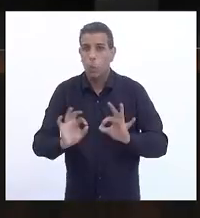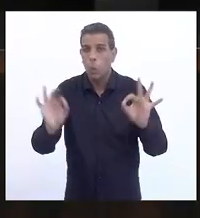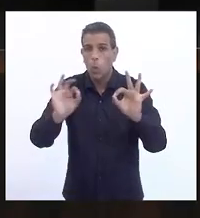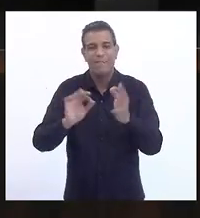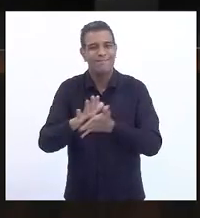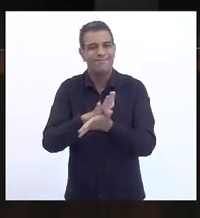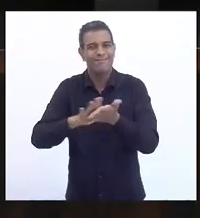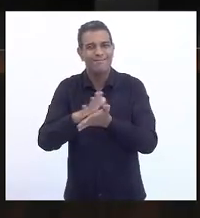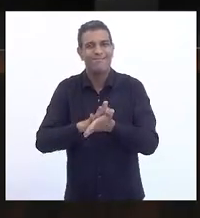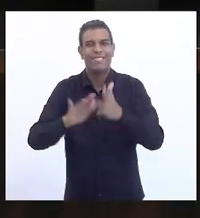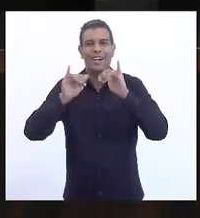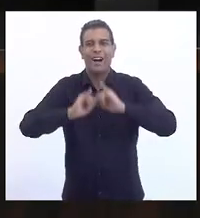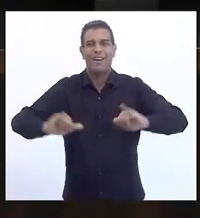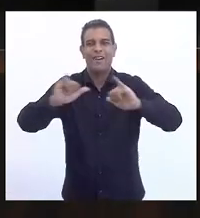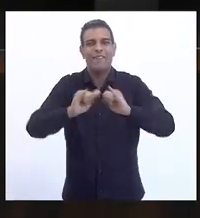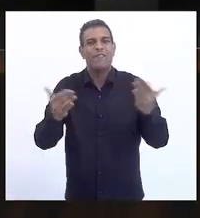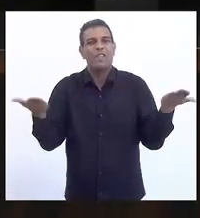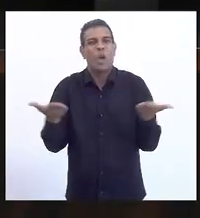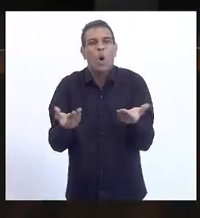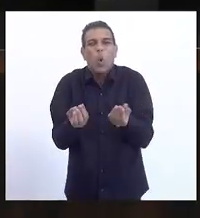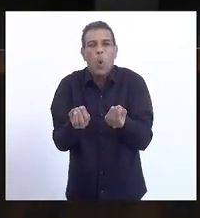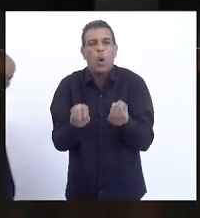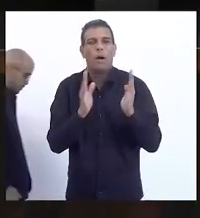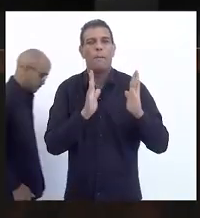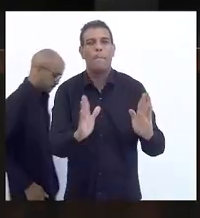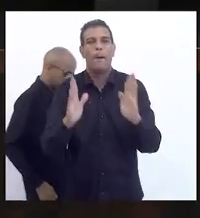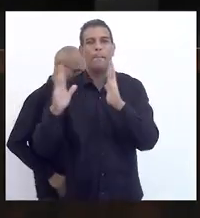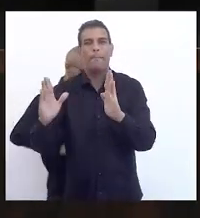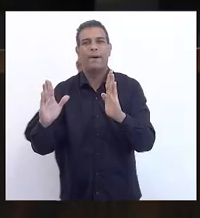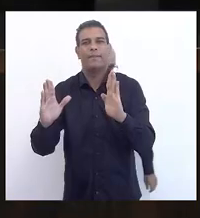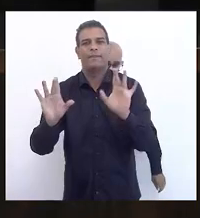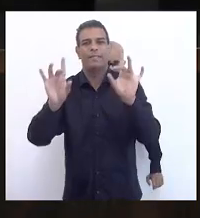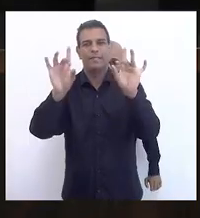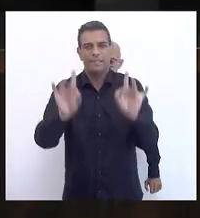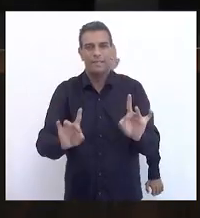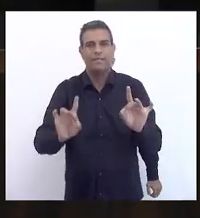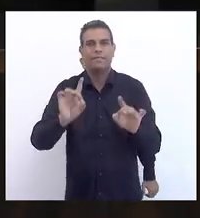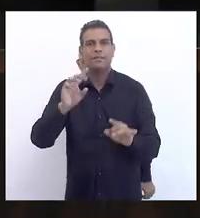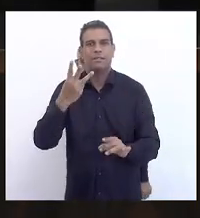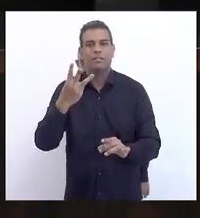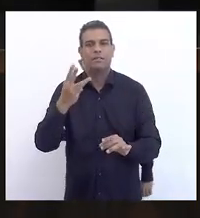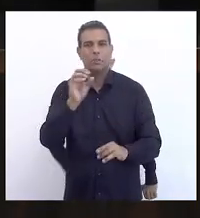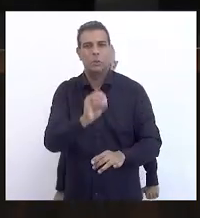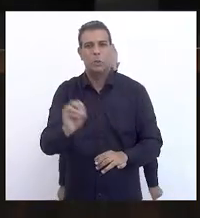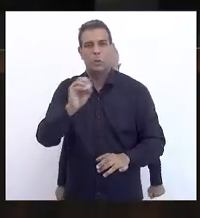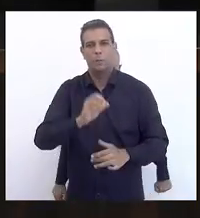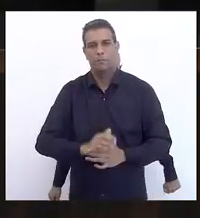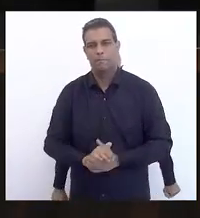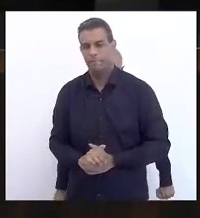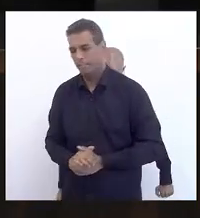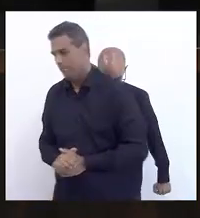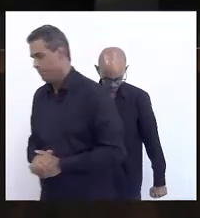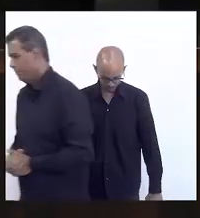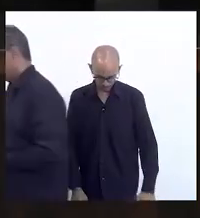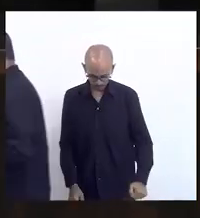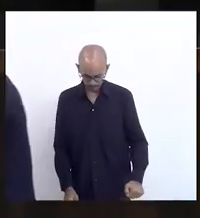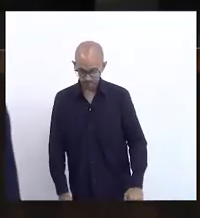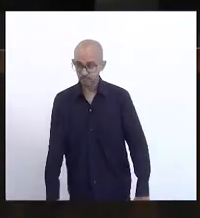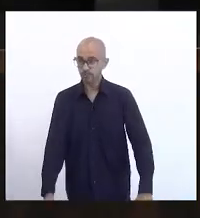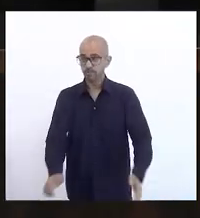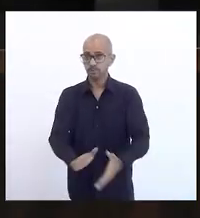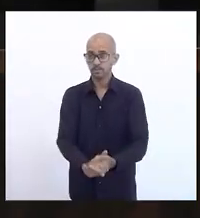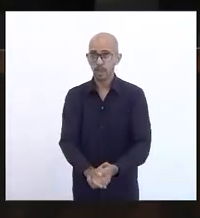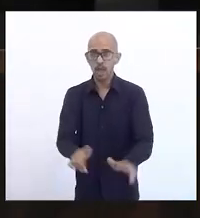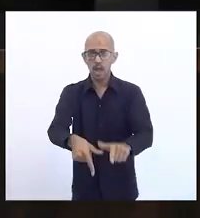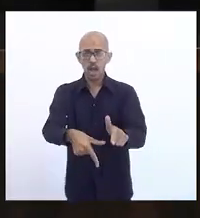mais a tratar na ordem do dia, na sessão ordinária do dia 3 de novembro, a mesma está... Antes